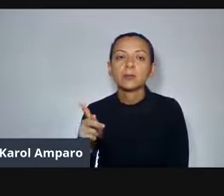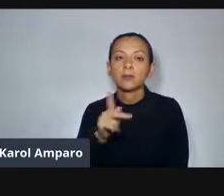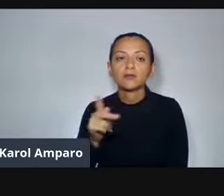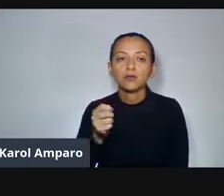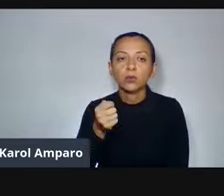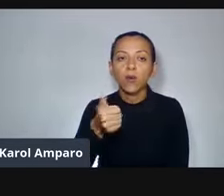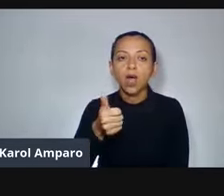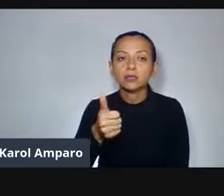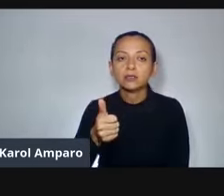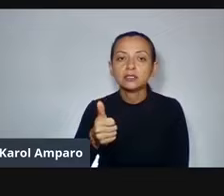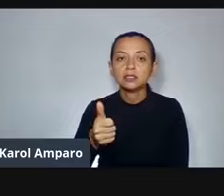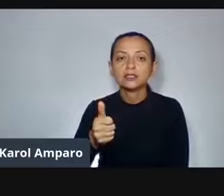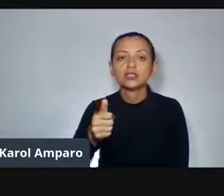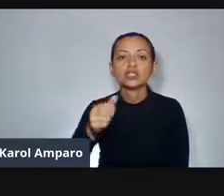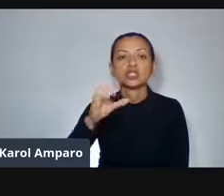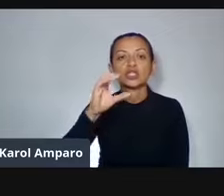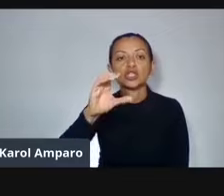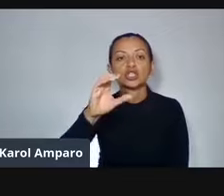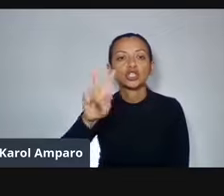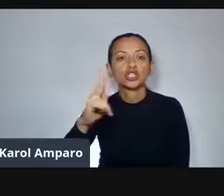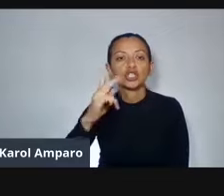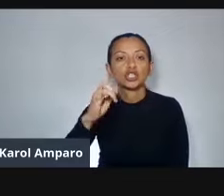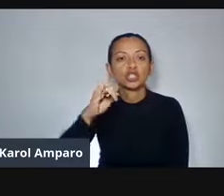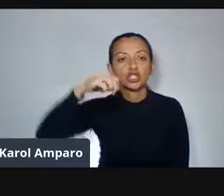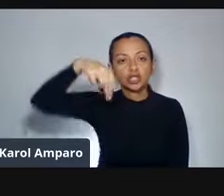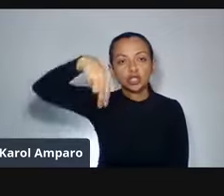contramestre Chininha, China.